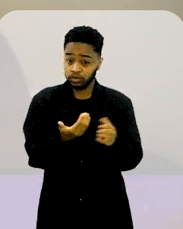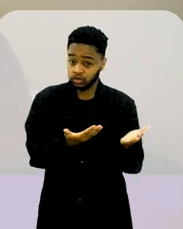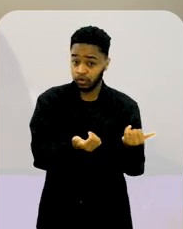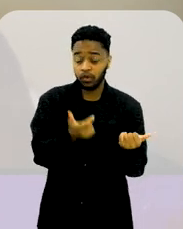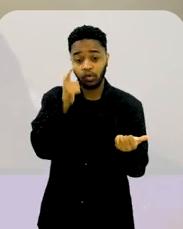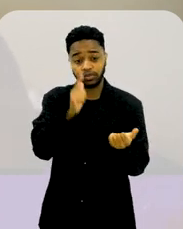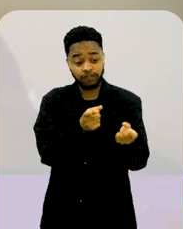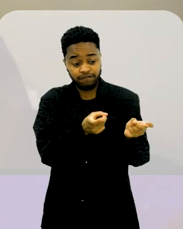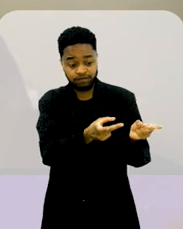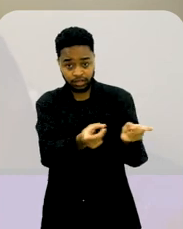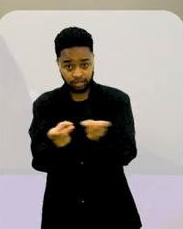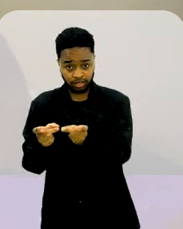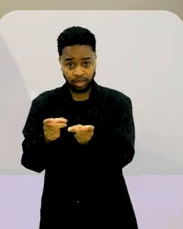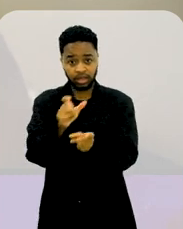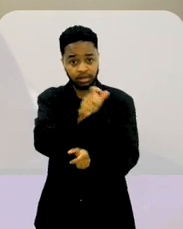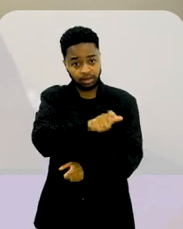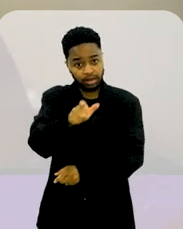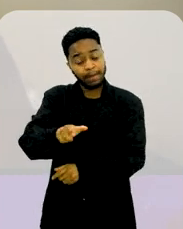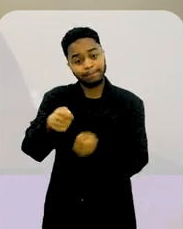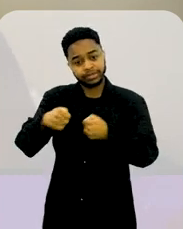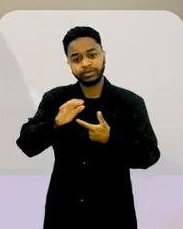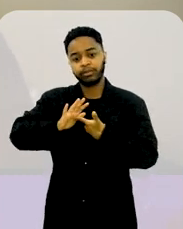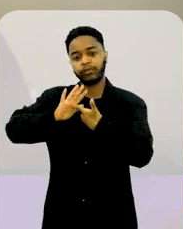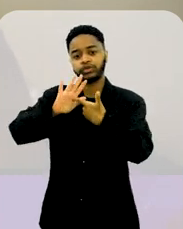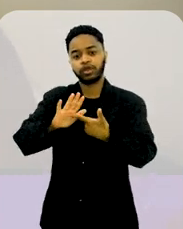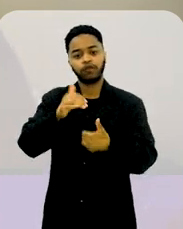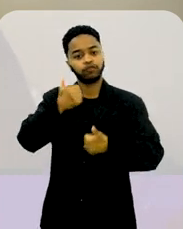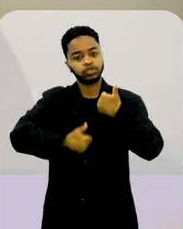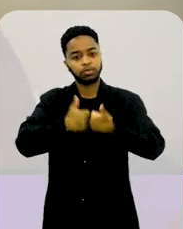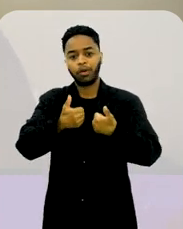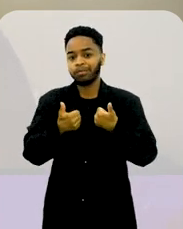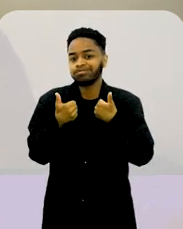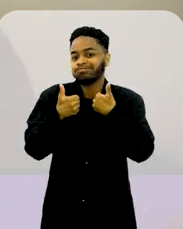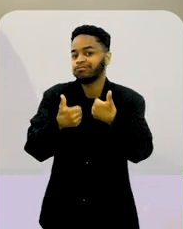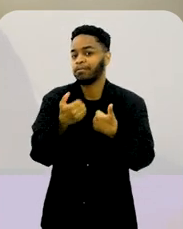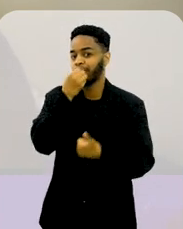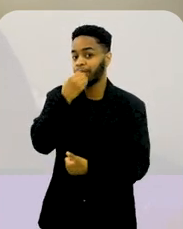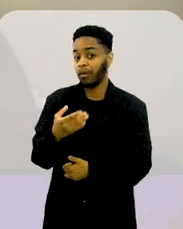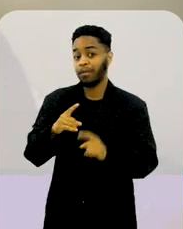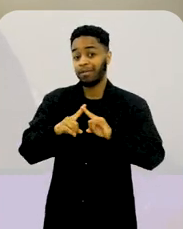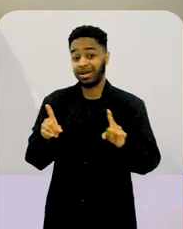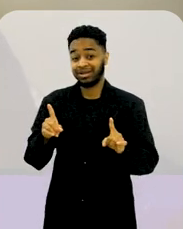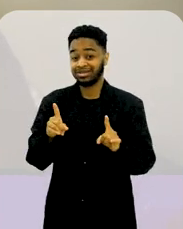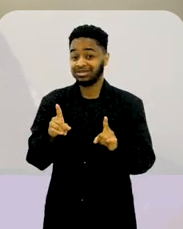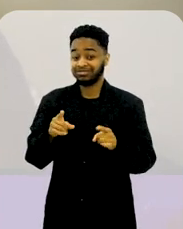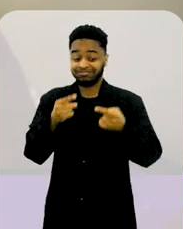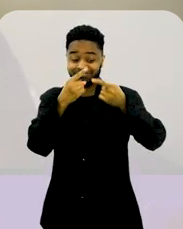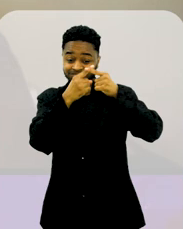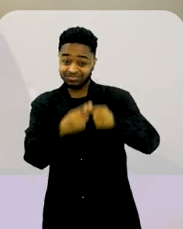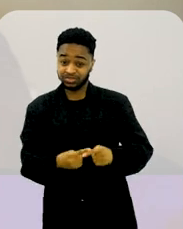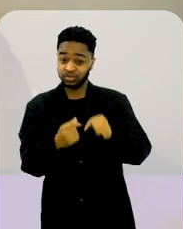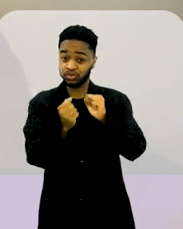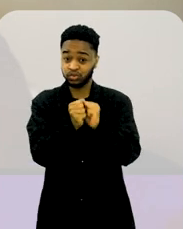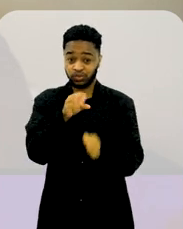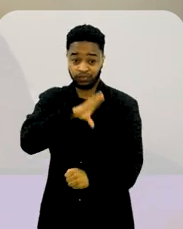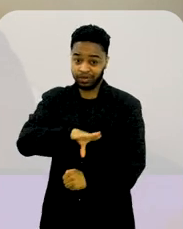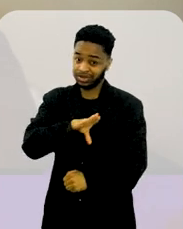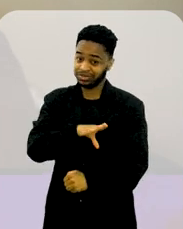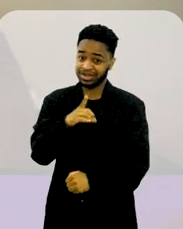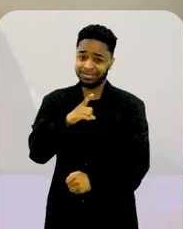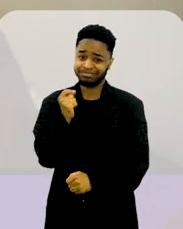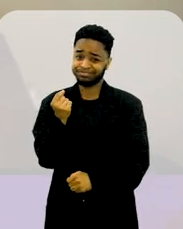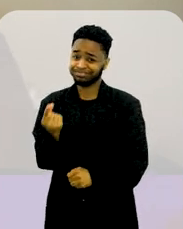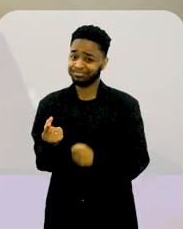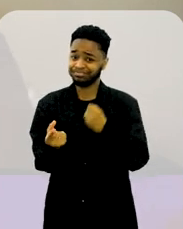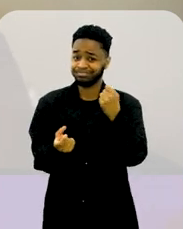revendidos esses atletas precisam apresentar futebol dentro de campo e com a camisa do Vasco da Gama são raríssimos